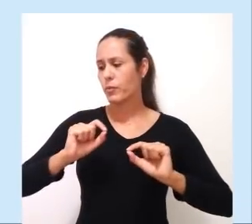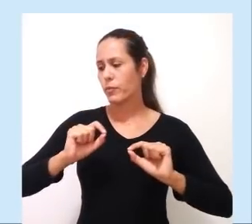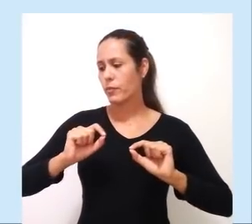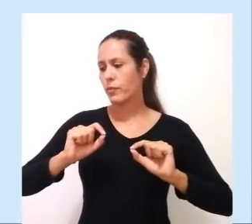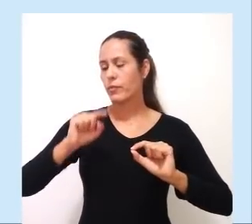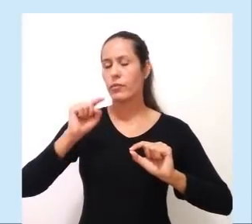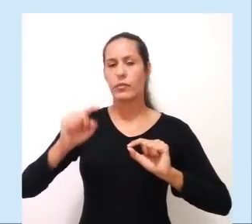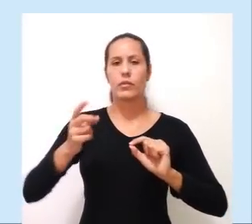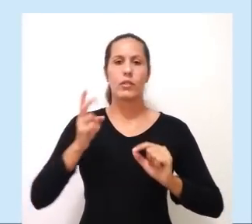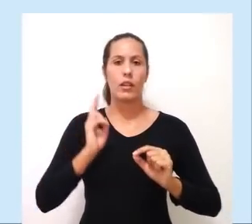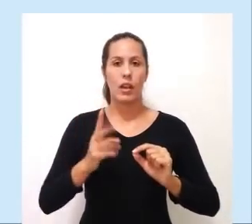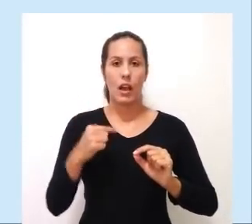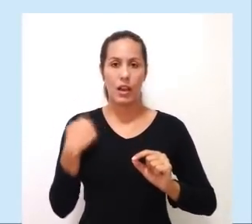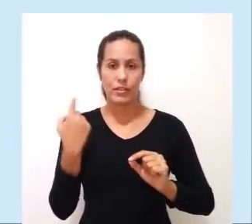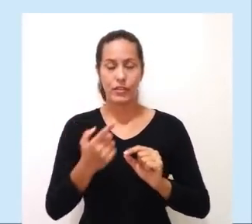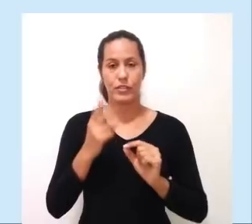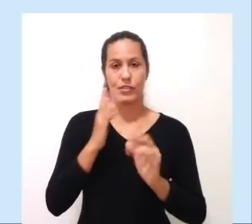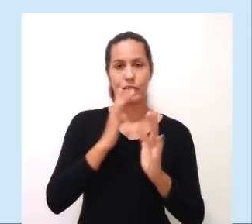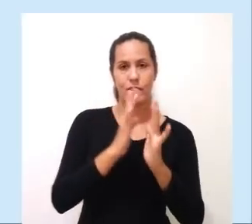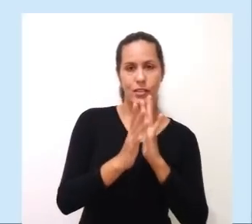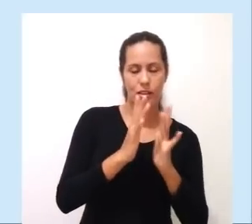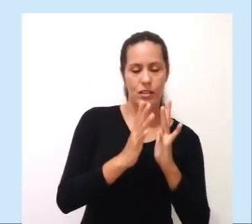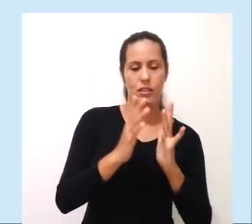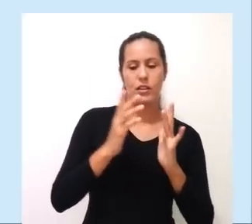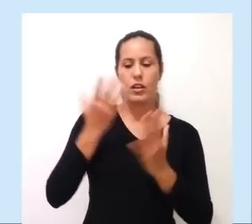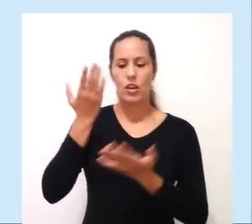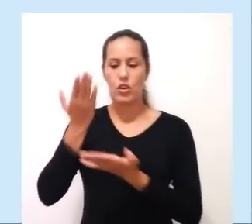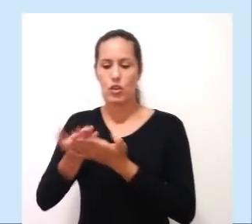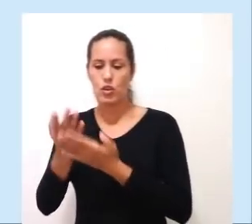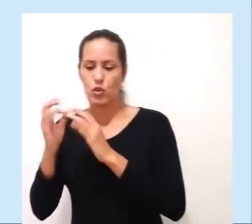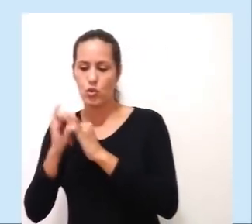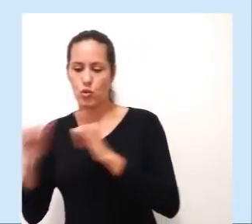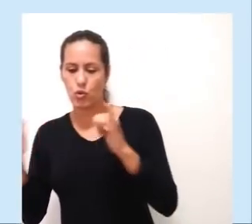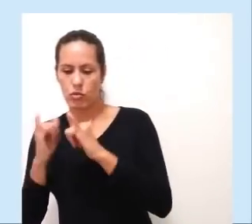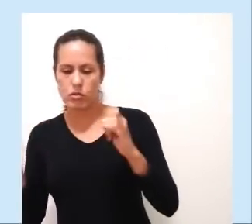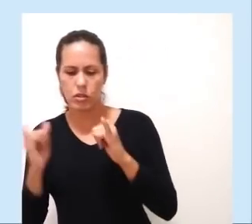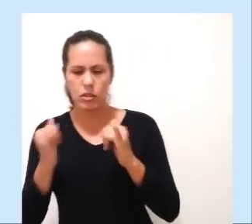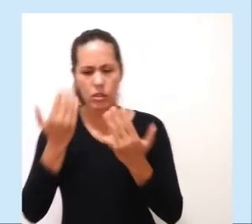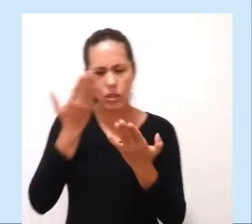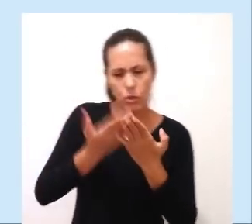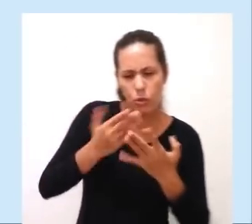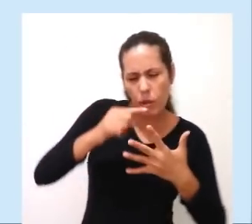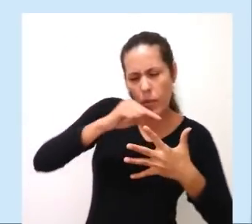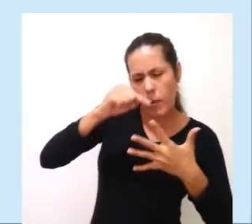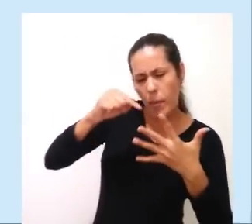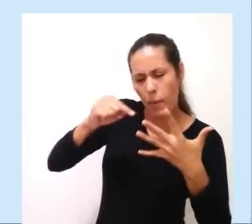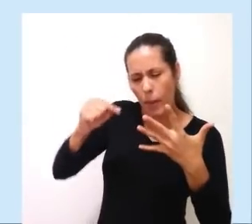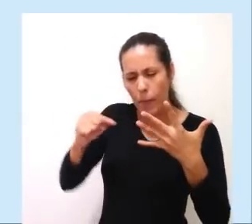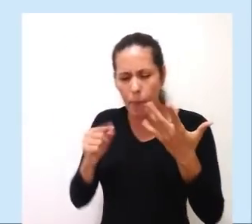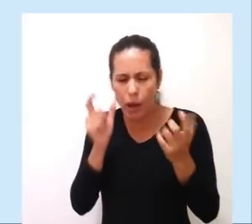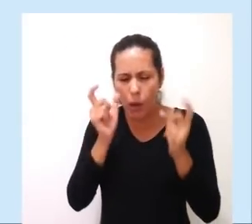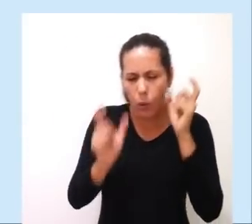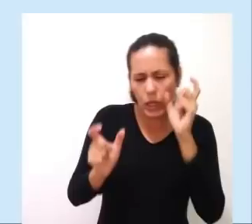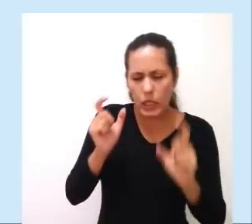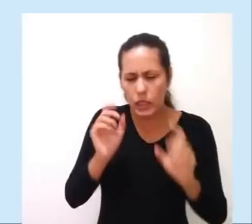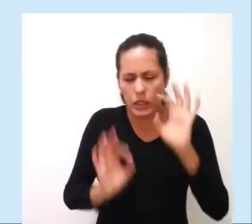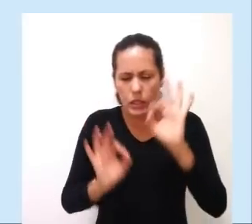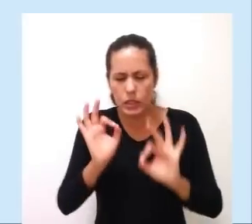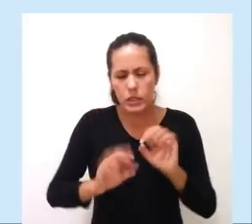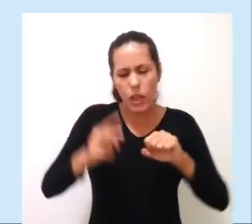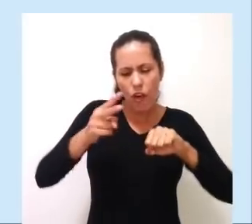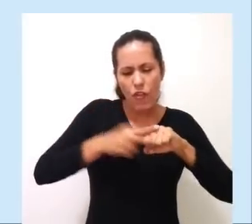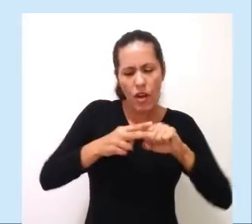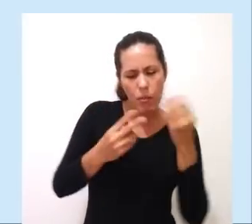seguinte, essa dinâmica é estudar a notícia, sua organização, sua arquitetura, seu interesse e